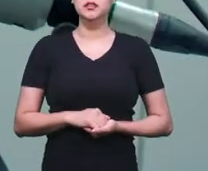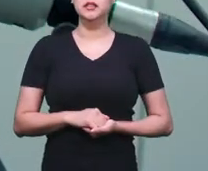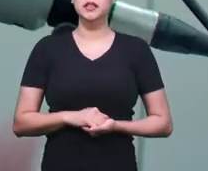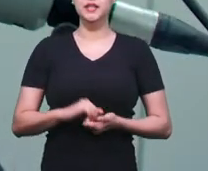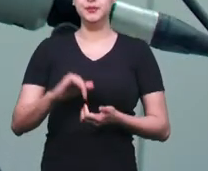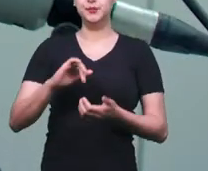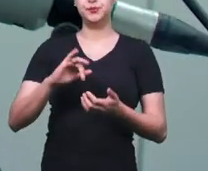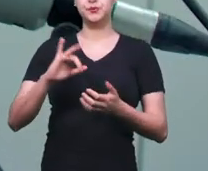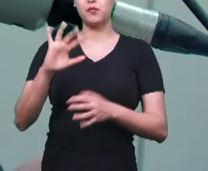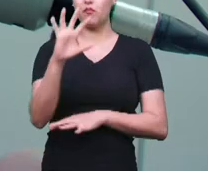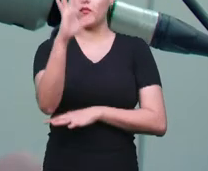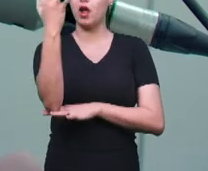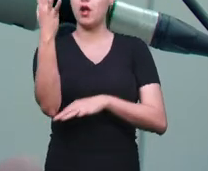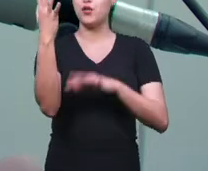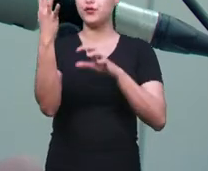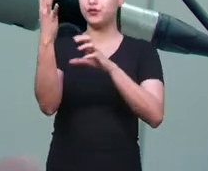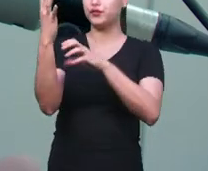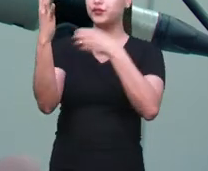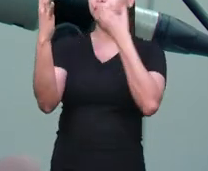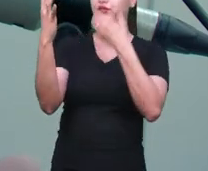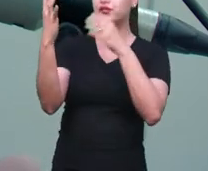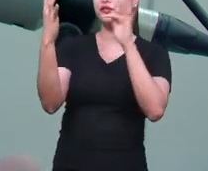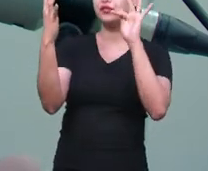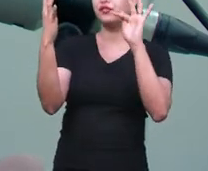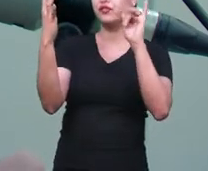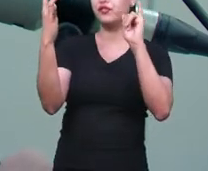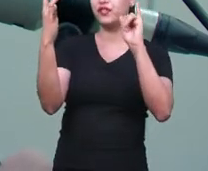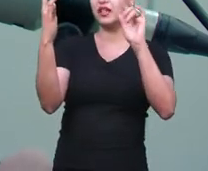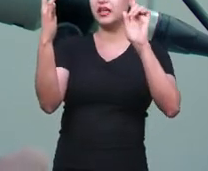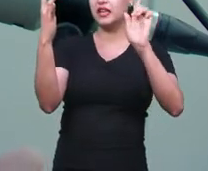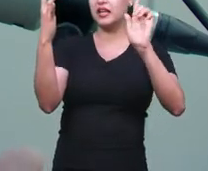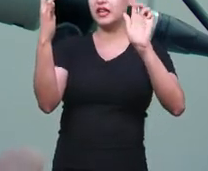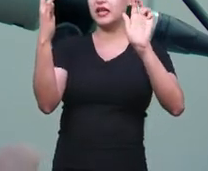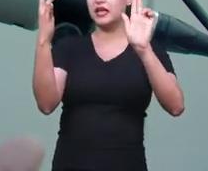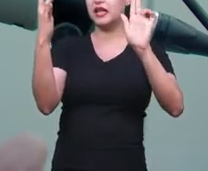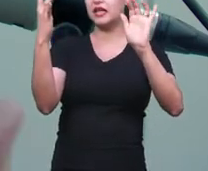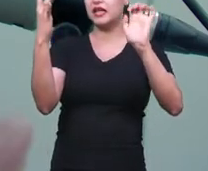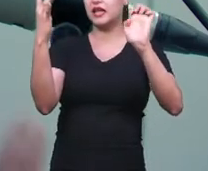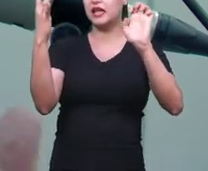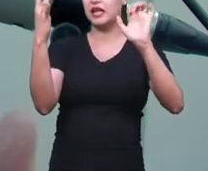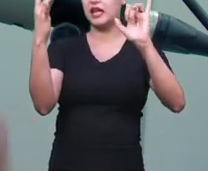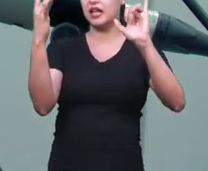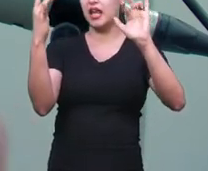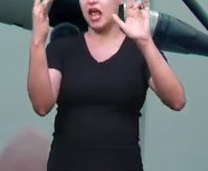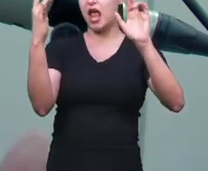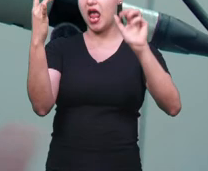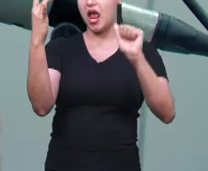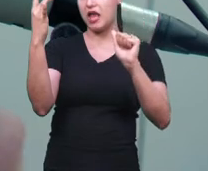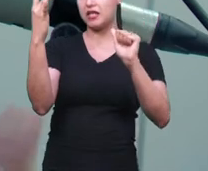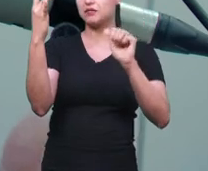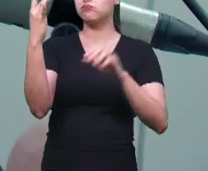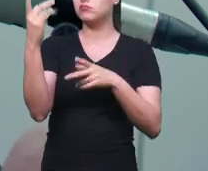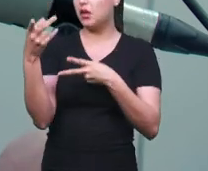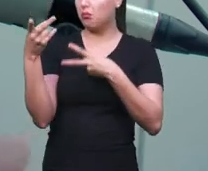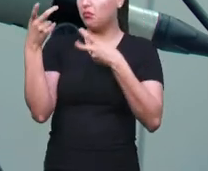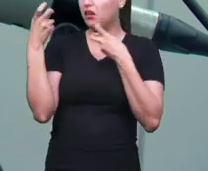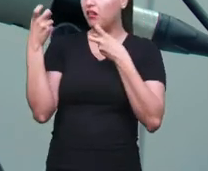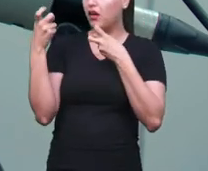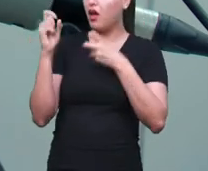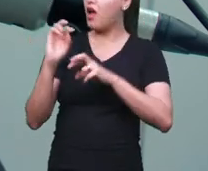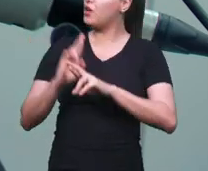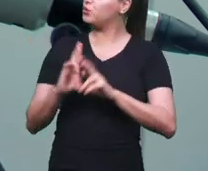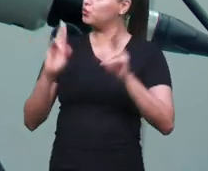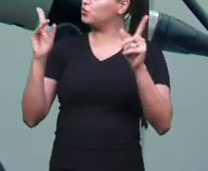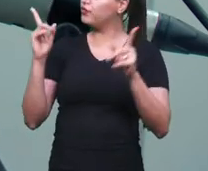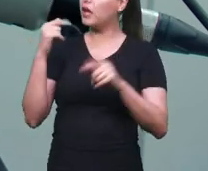Figueira, aquilo me chamou tanto a atenção que eu disse, isso aqui tem uma coisa diferente.